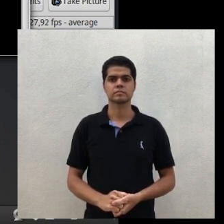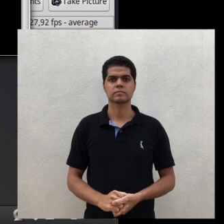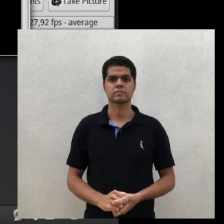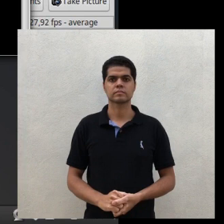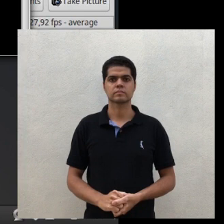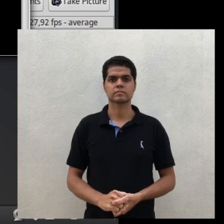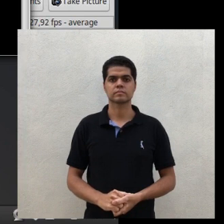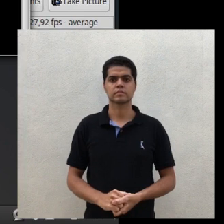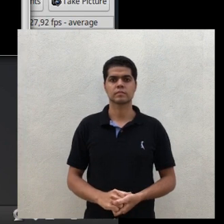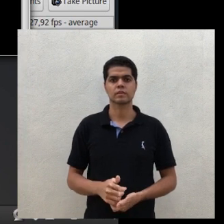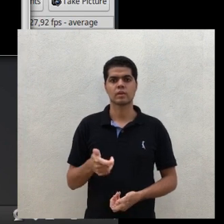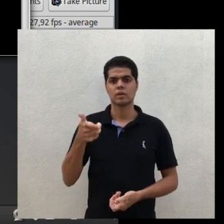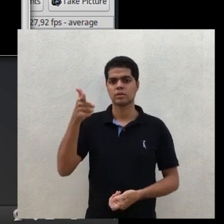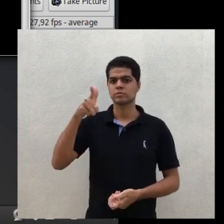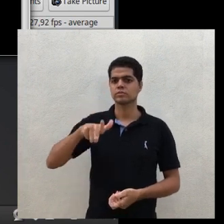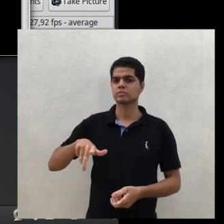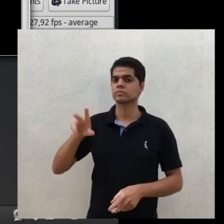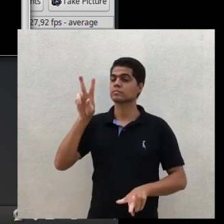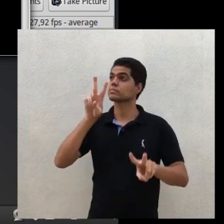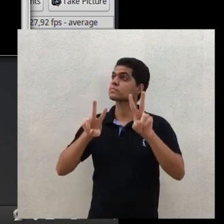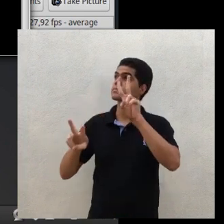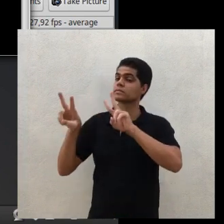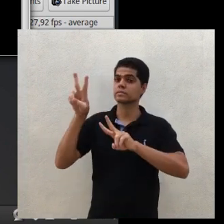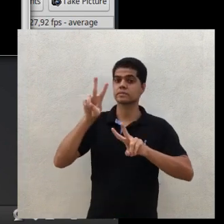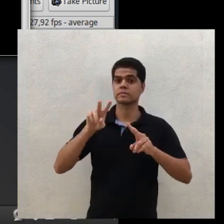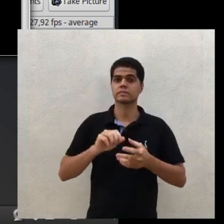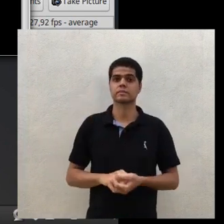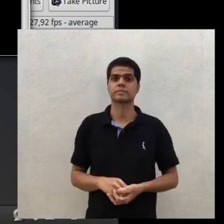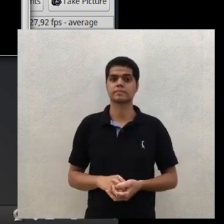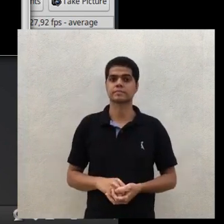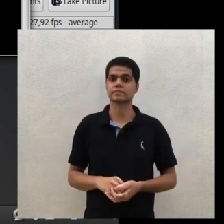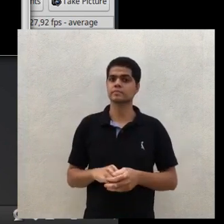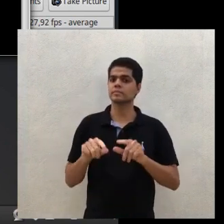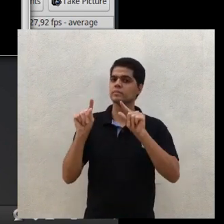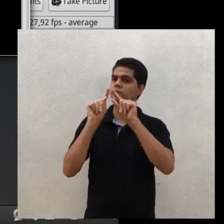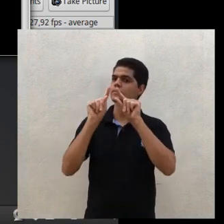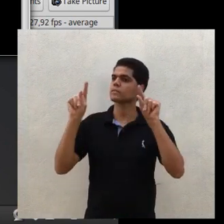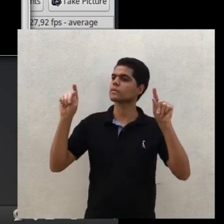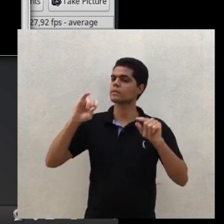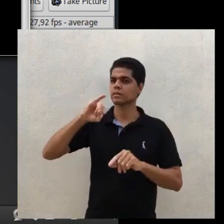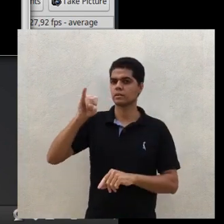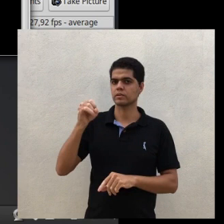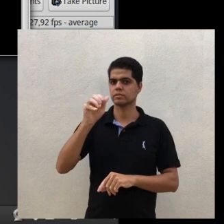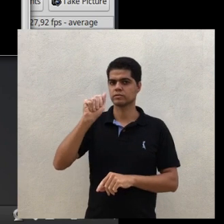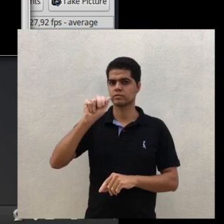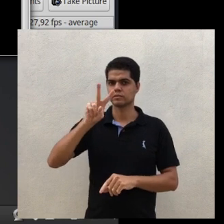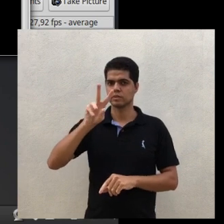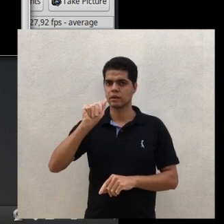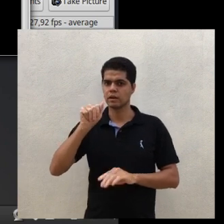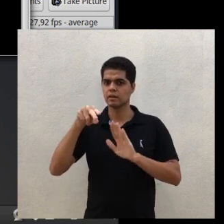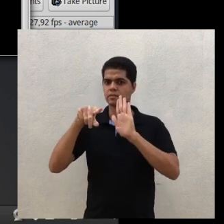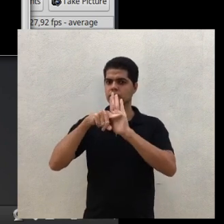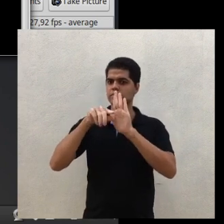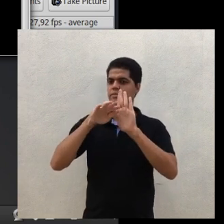Então, deixa eu limpar isso aqui e fazer de novo, quer ver? Java -jar